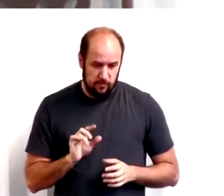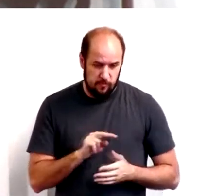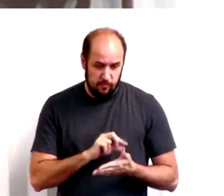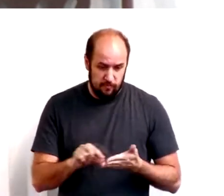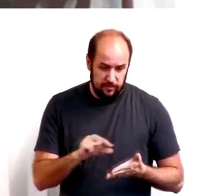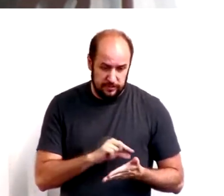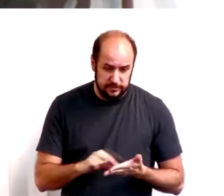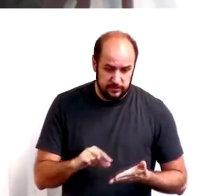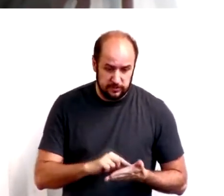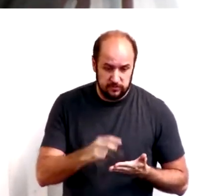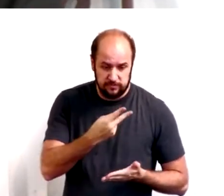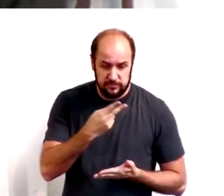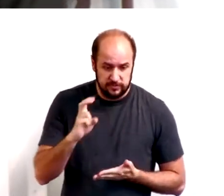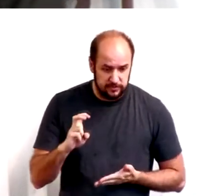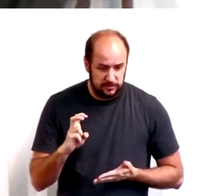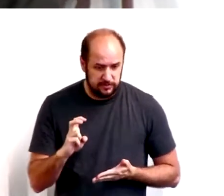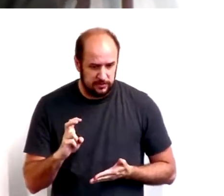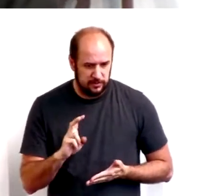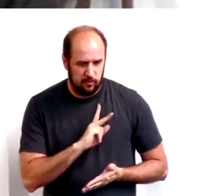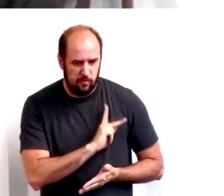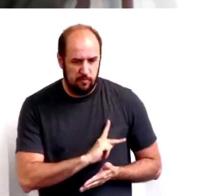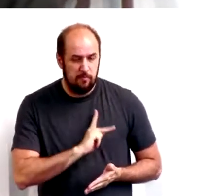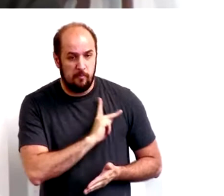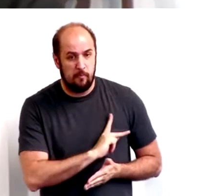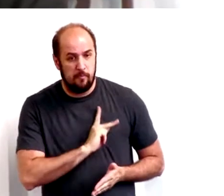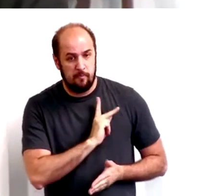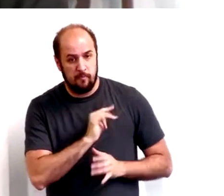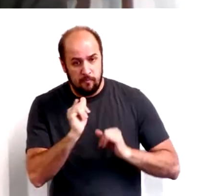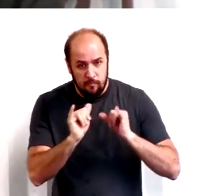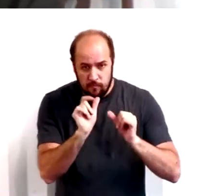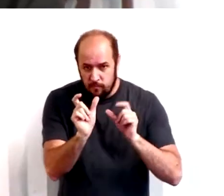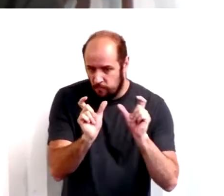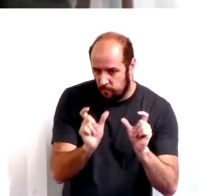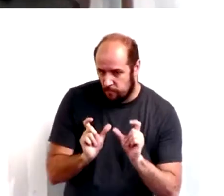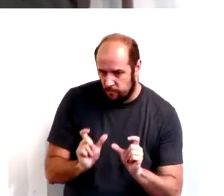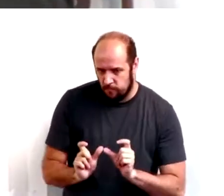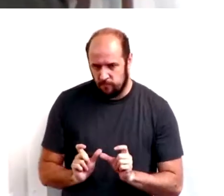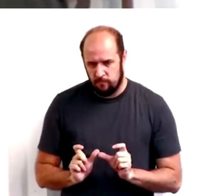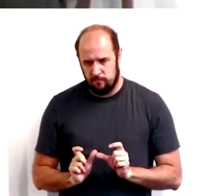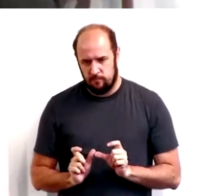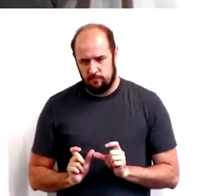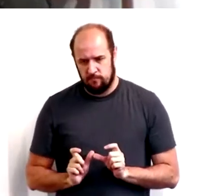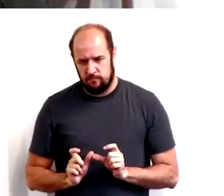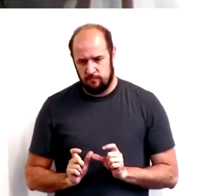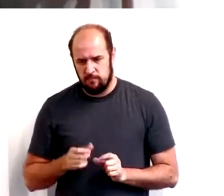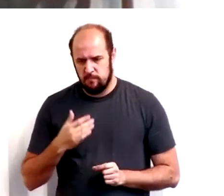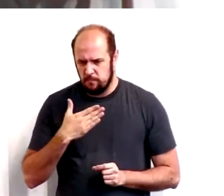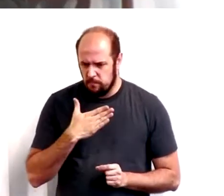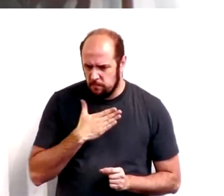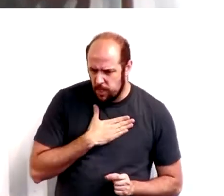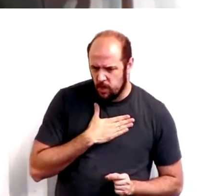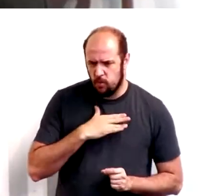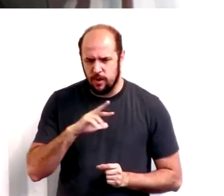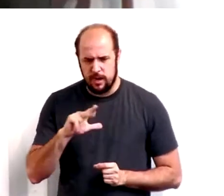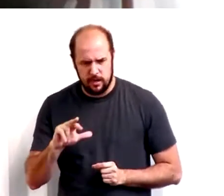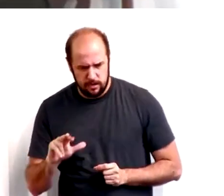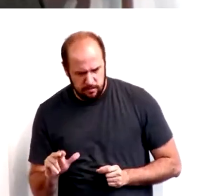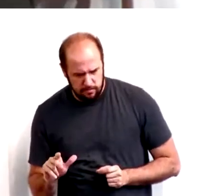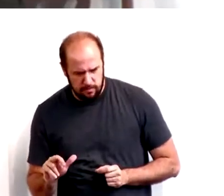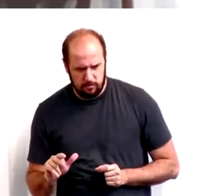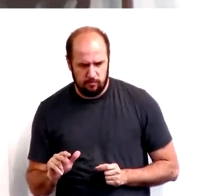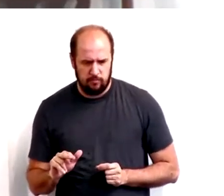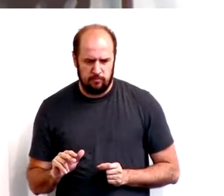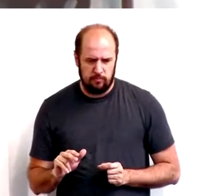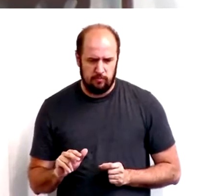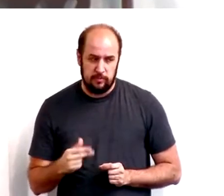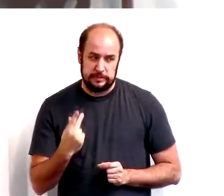versículo 25, Paulo usa os pronomes aqui, meu irmão e